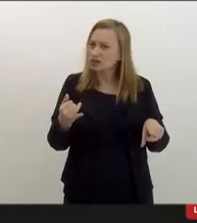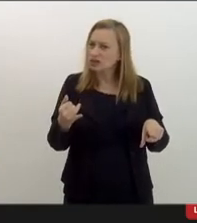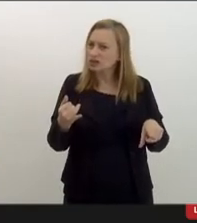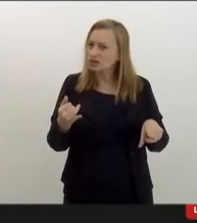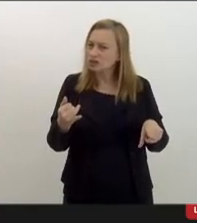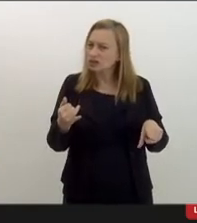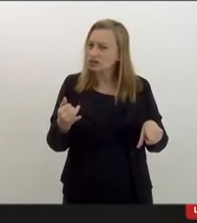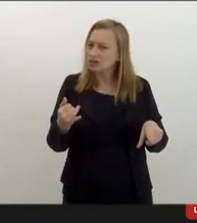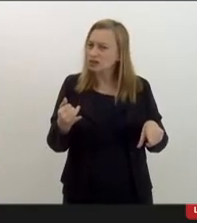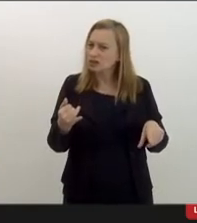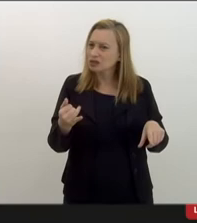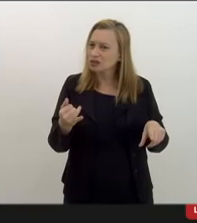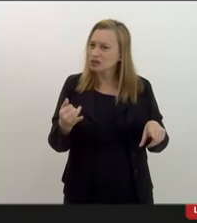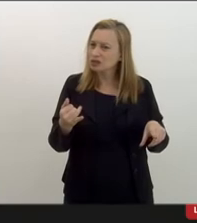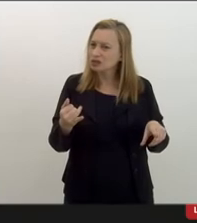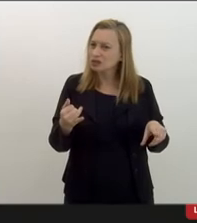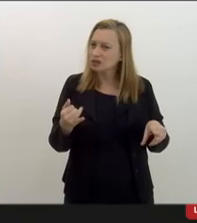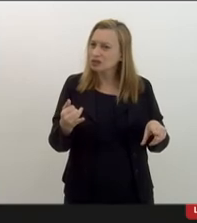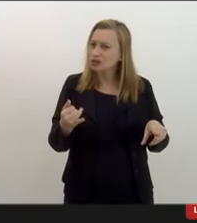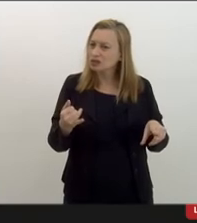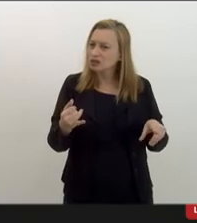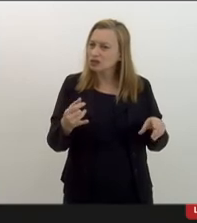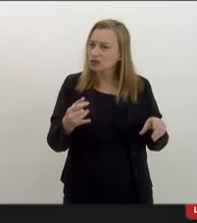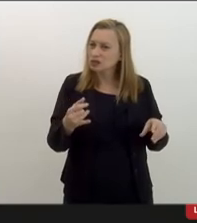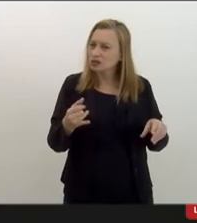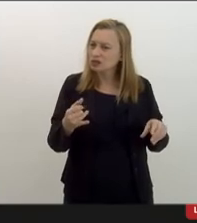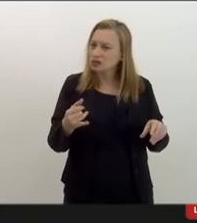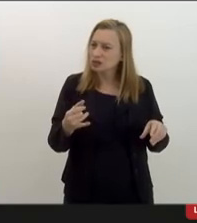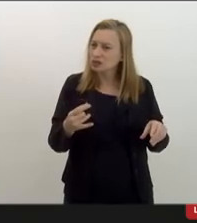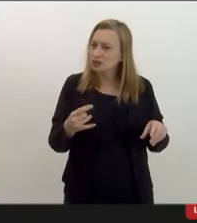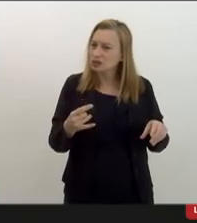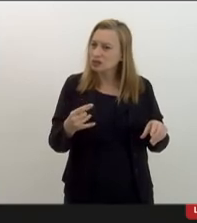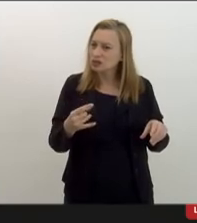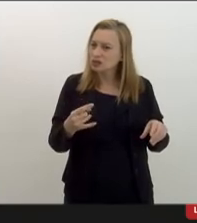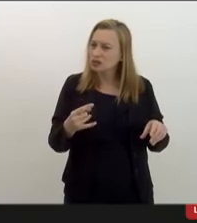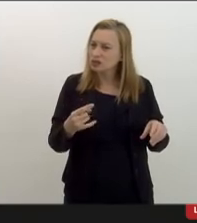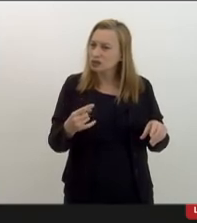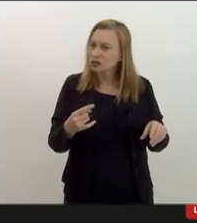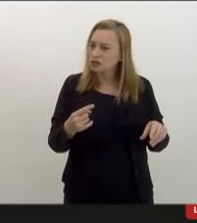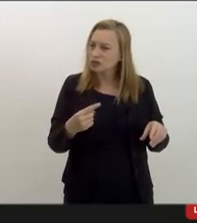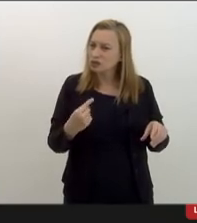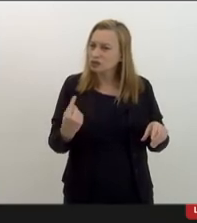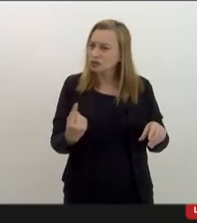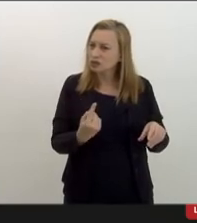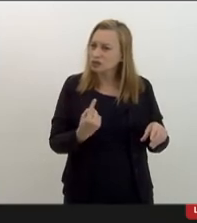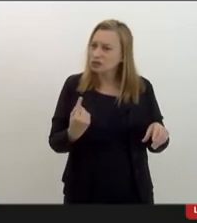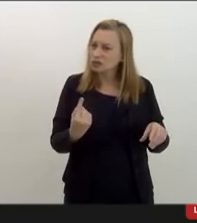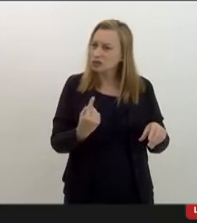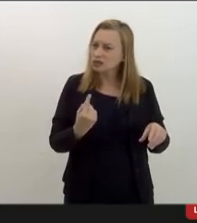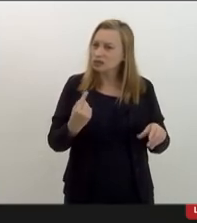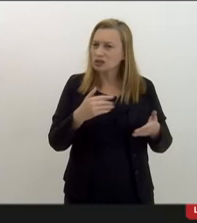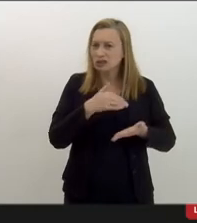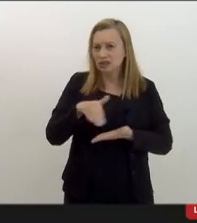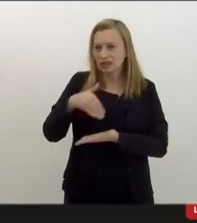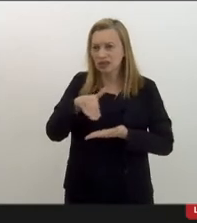para o nosso estado para o nosso para as nossas secretaria